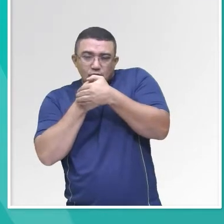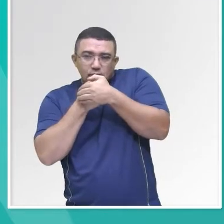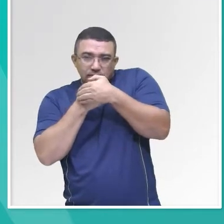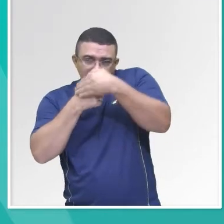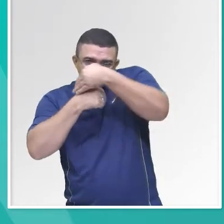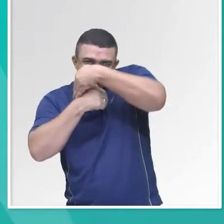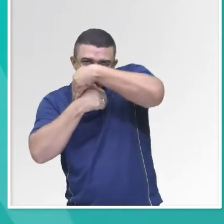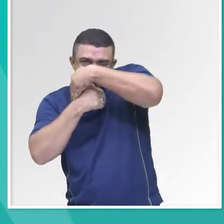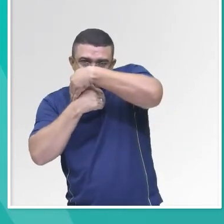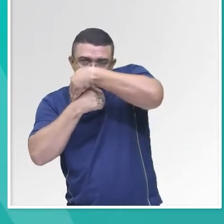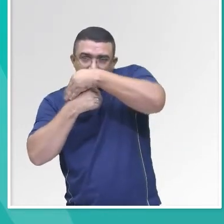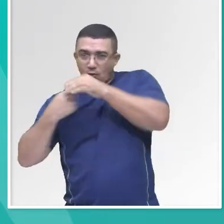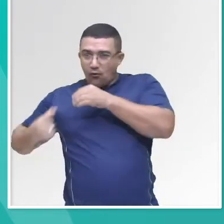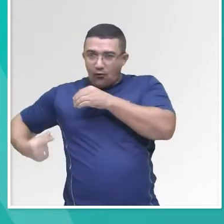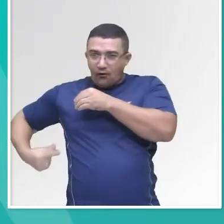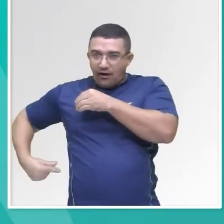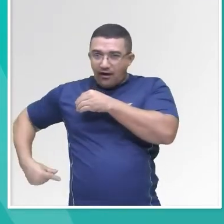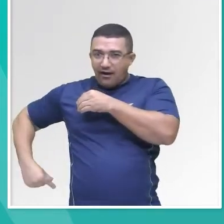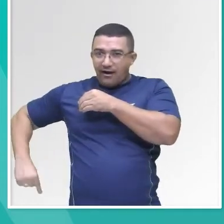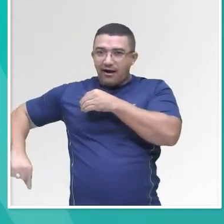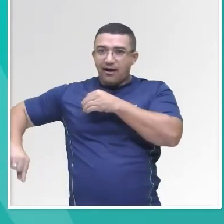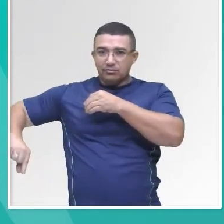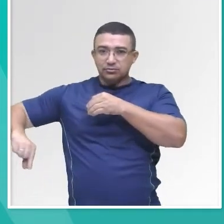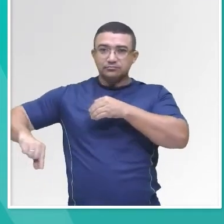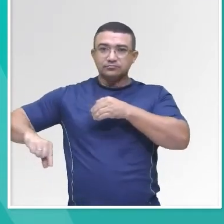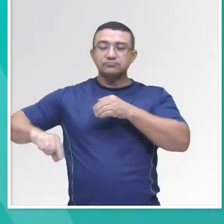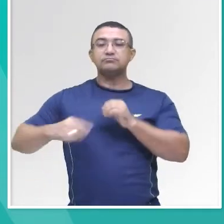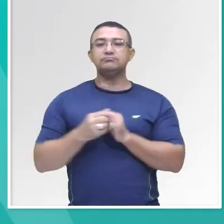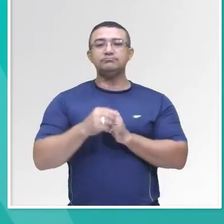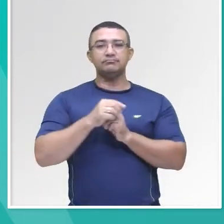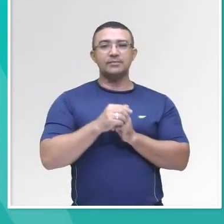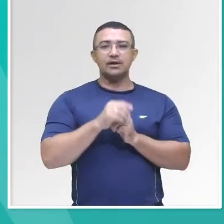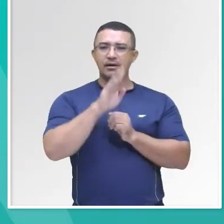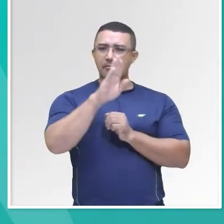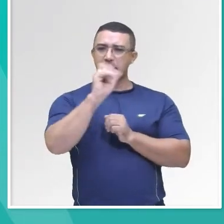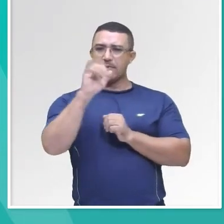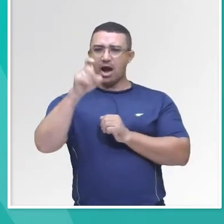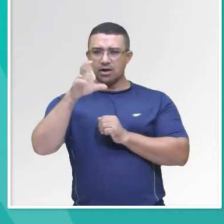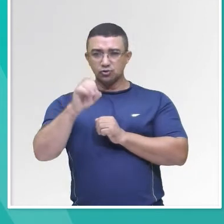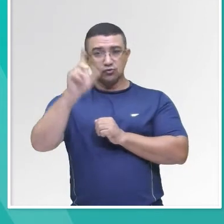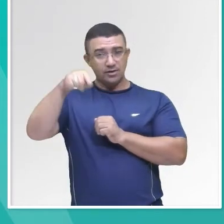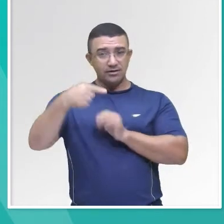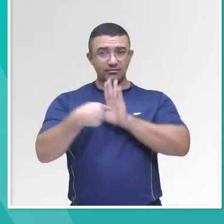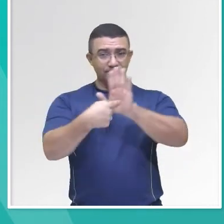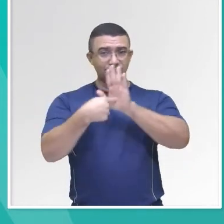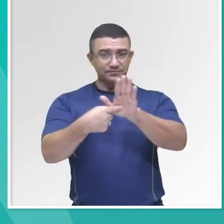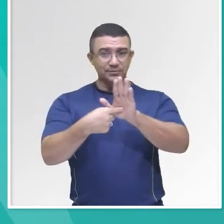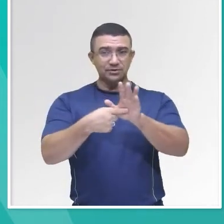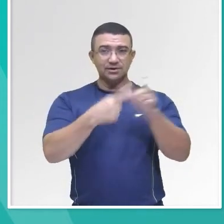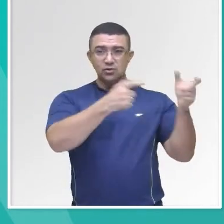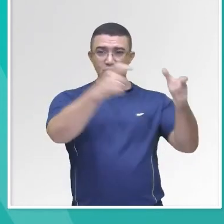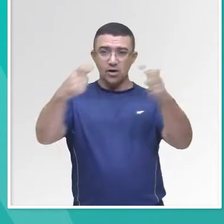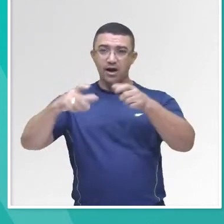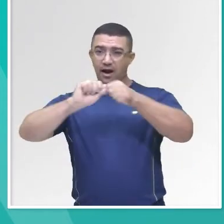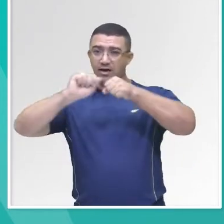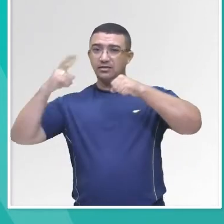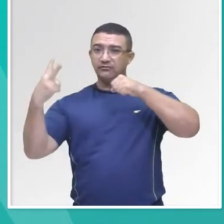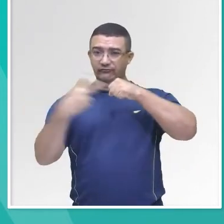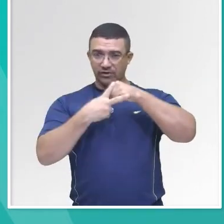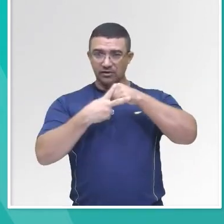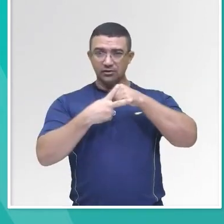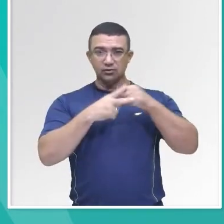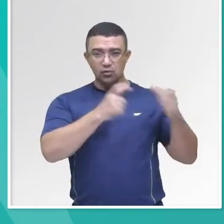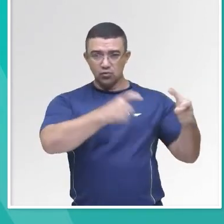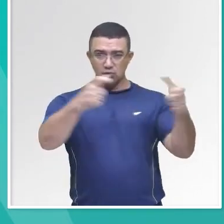da grande cauda. Embaixo é um lugar, é um local. Então, indica a circunstância de lugar, tá certo? Onde ele esconde o